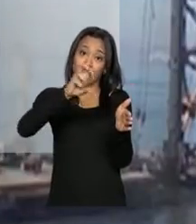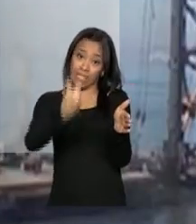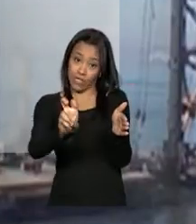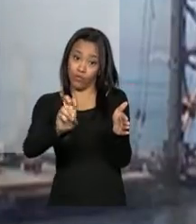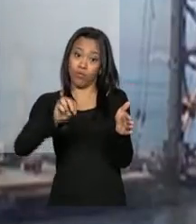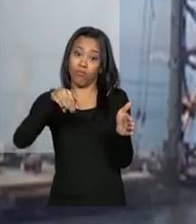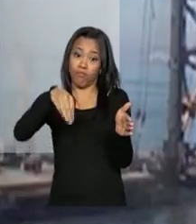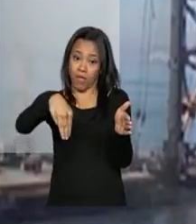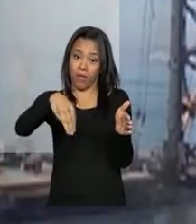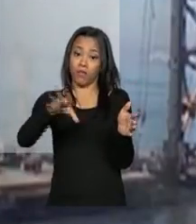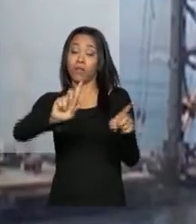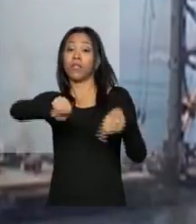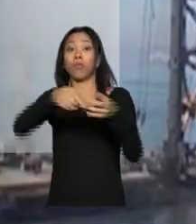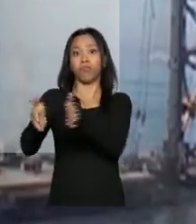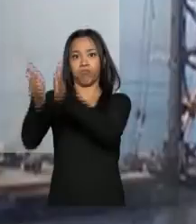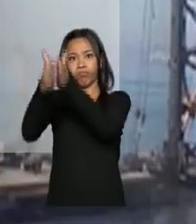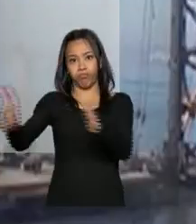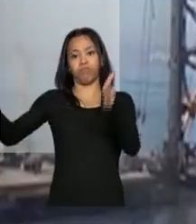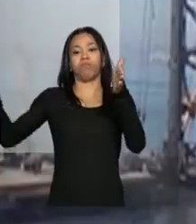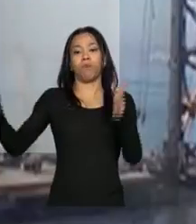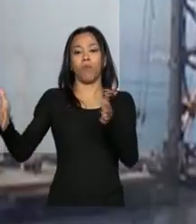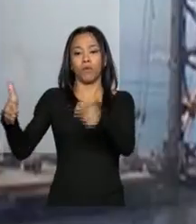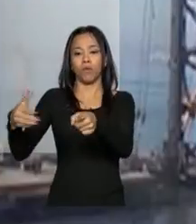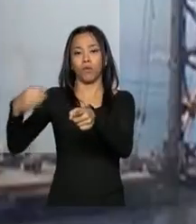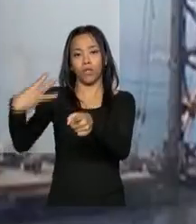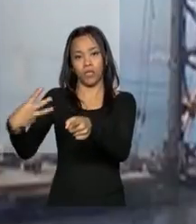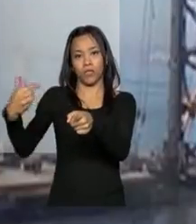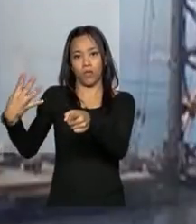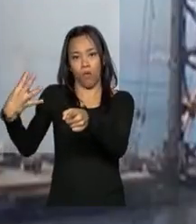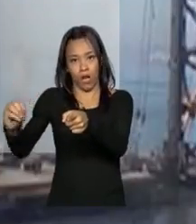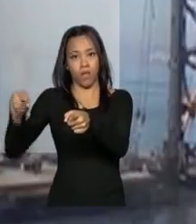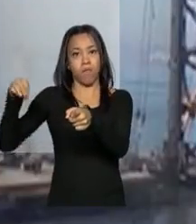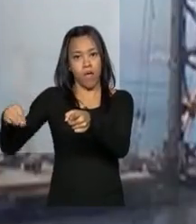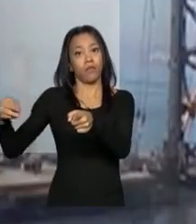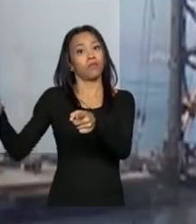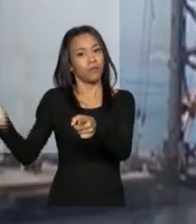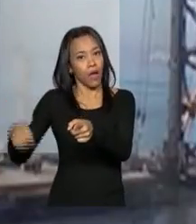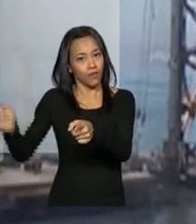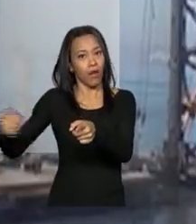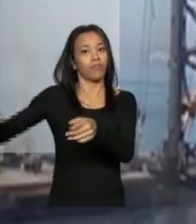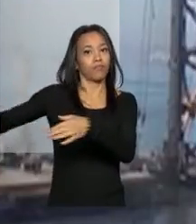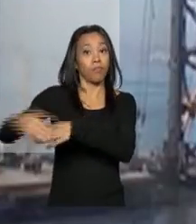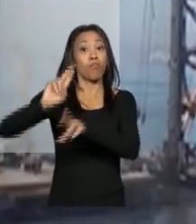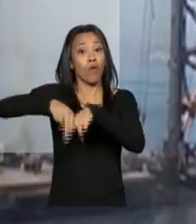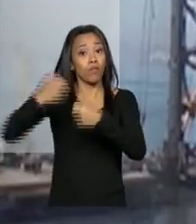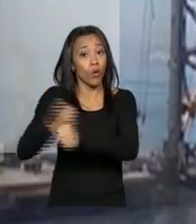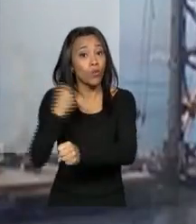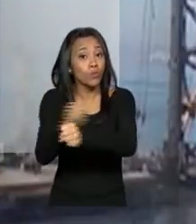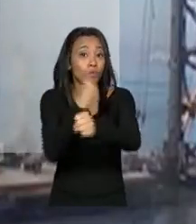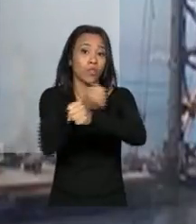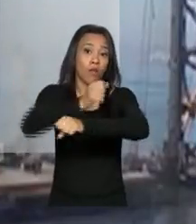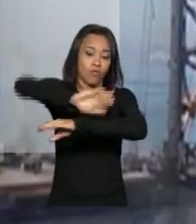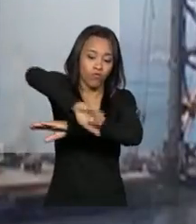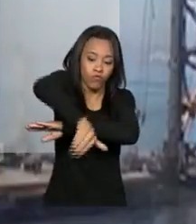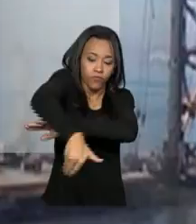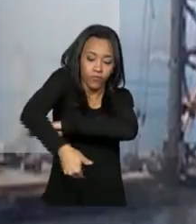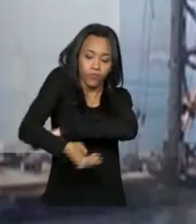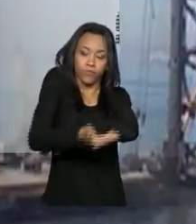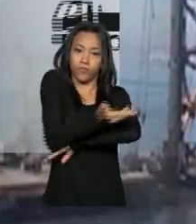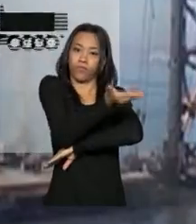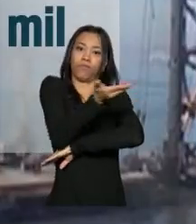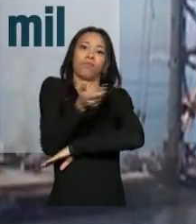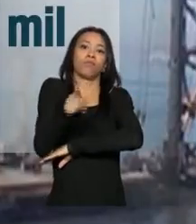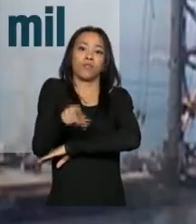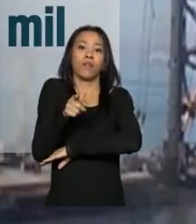obras, navios de até 340 metros de comprimento vão poder ser atendidos. Para isso, serão escavados 2 milhões e meio